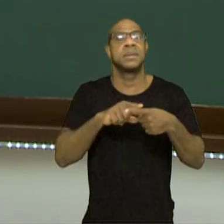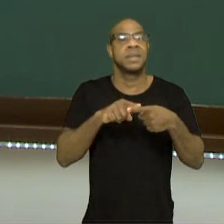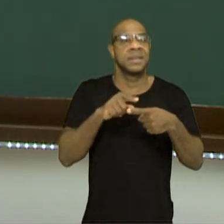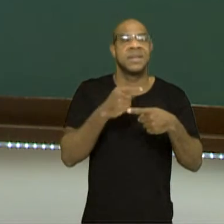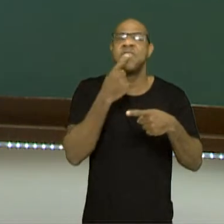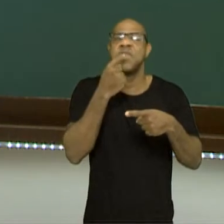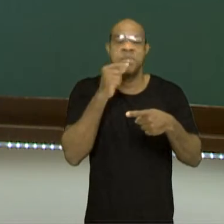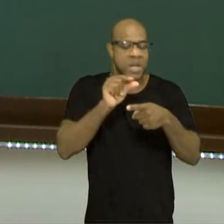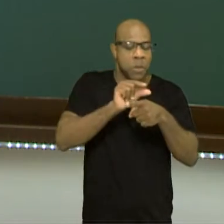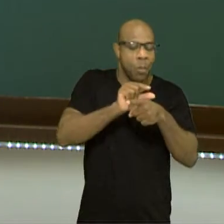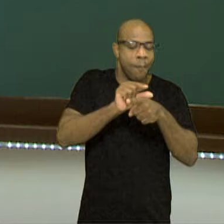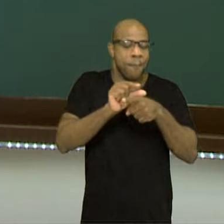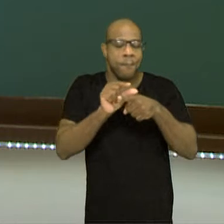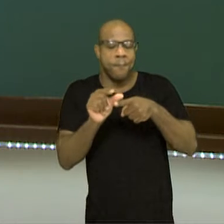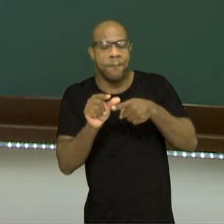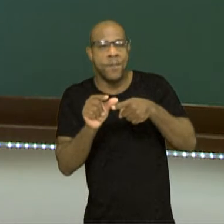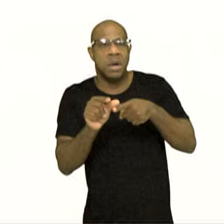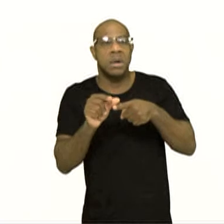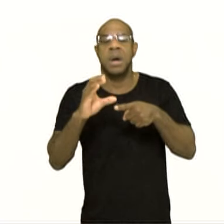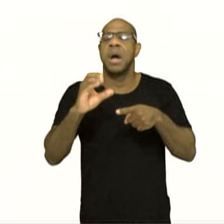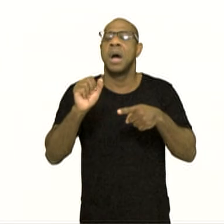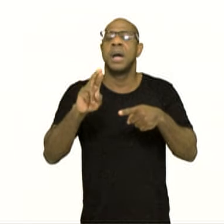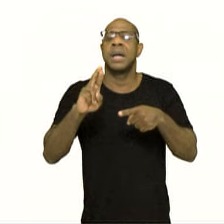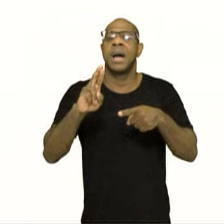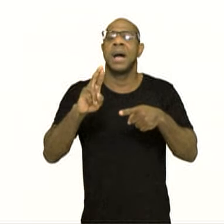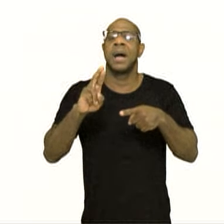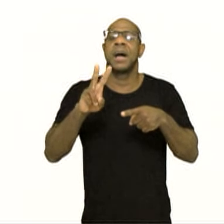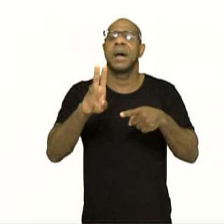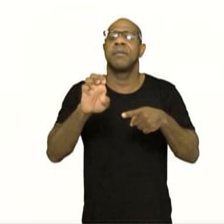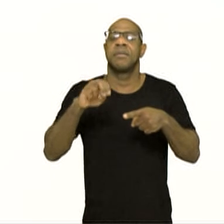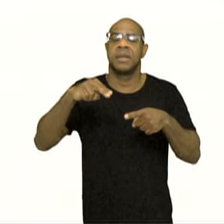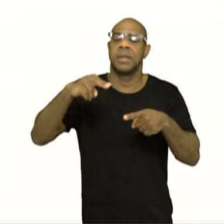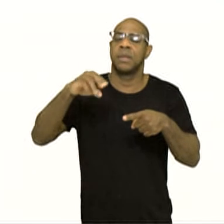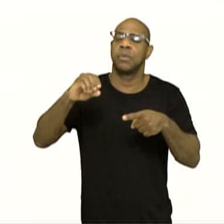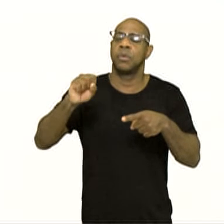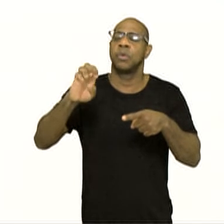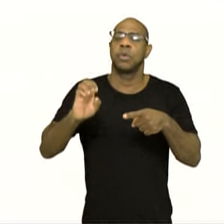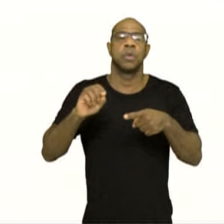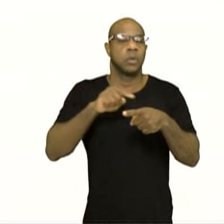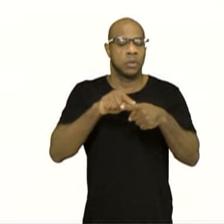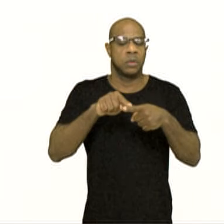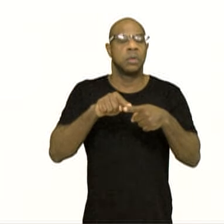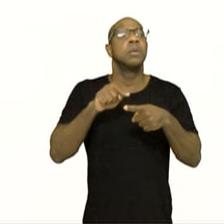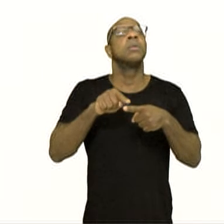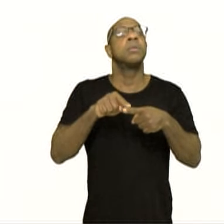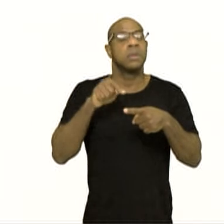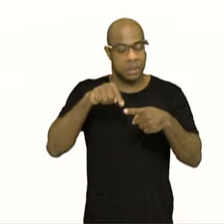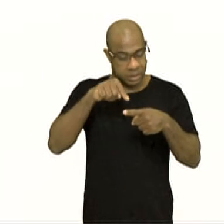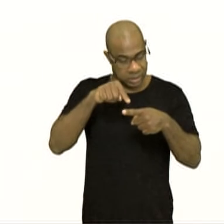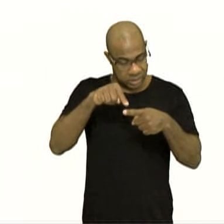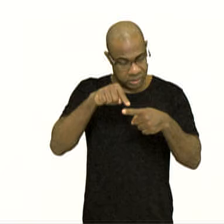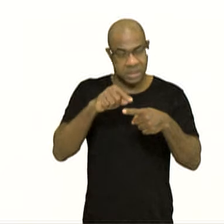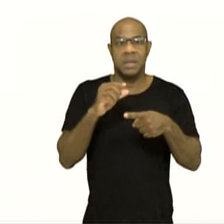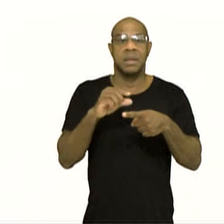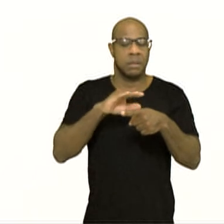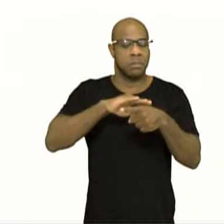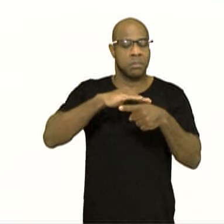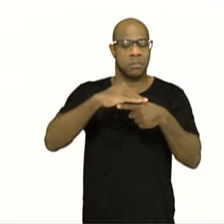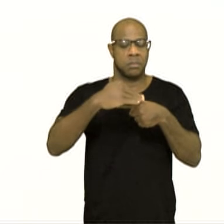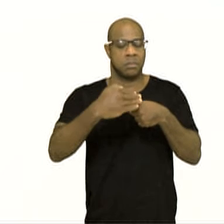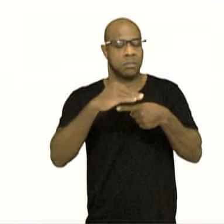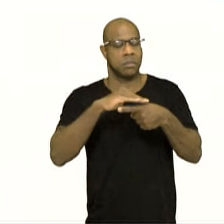cavernoso. Então, é como se fosse cheio de buraquinhos ali nesse tecido. É justamente por conta deste tecido que